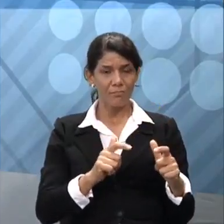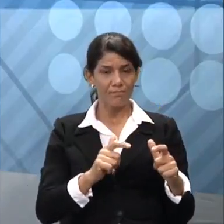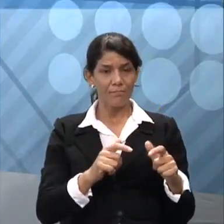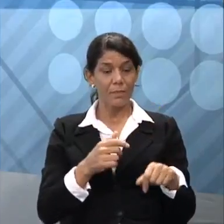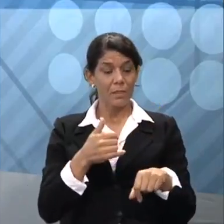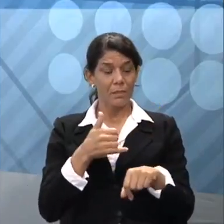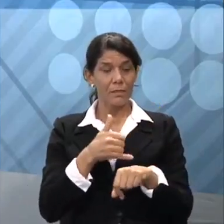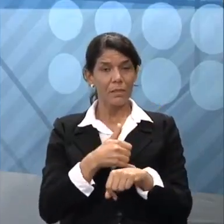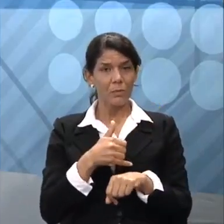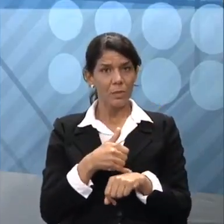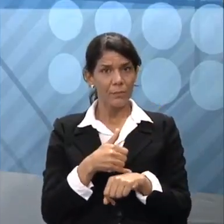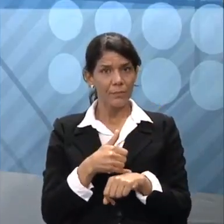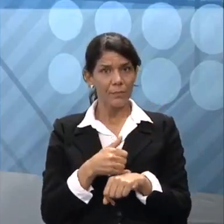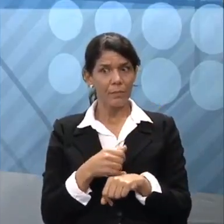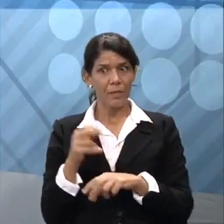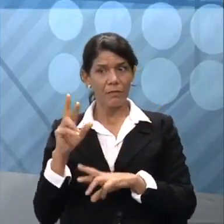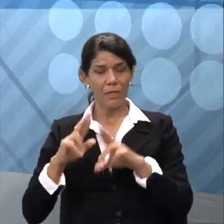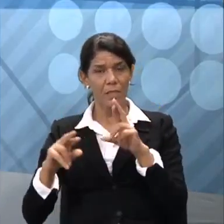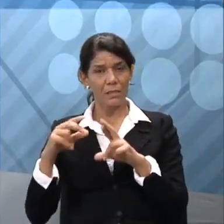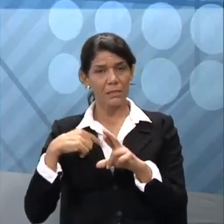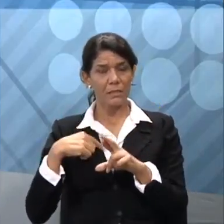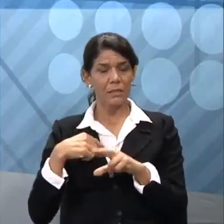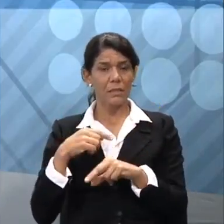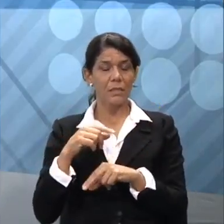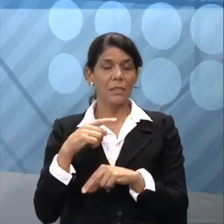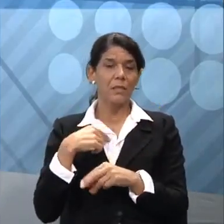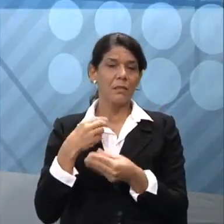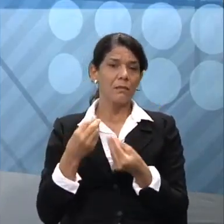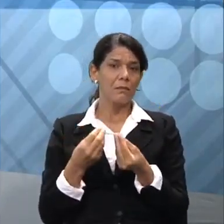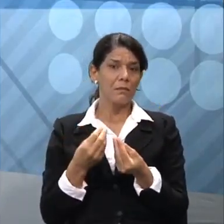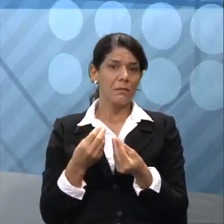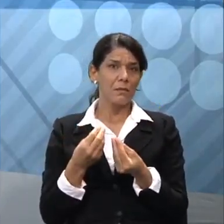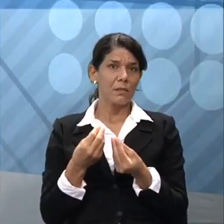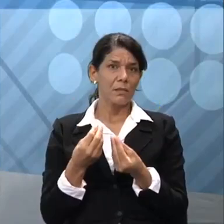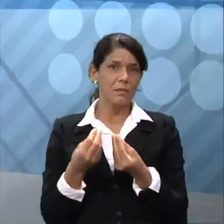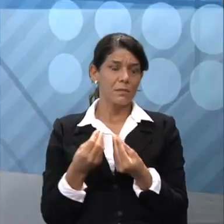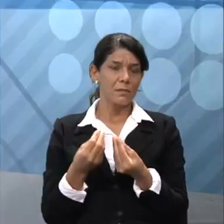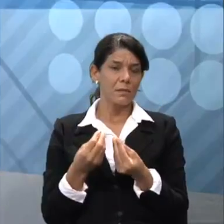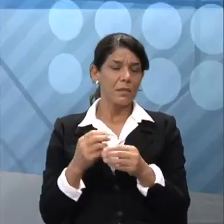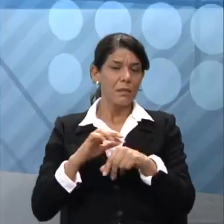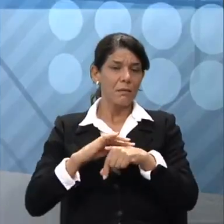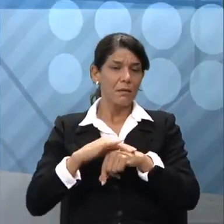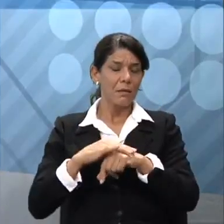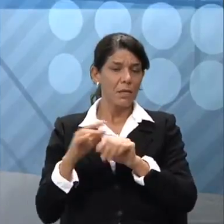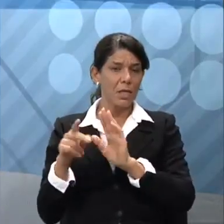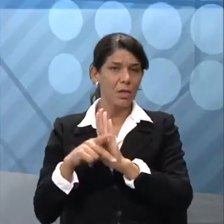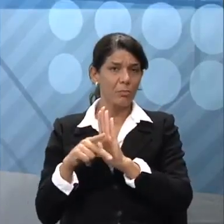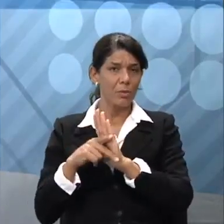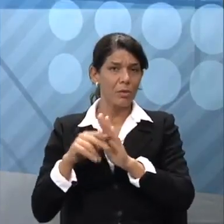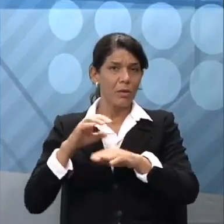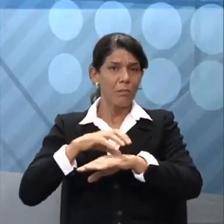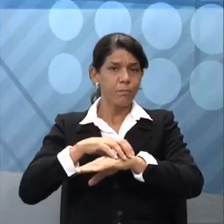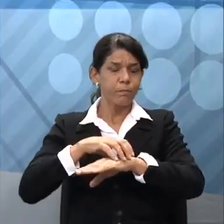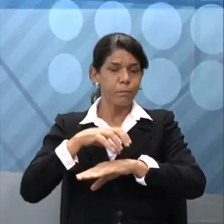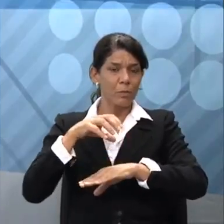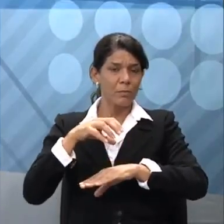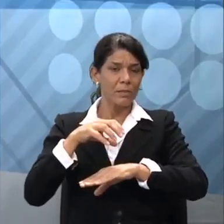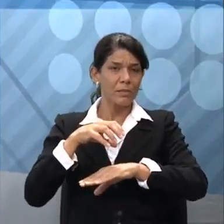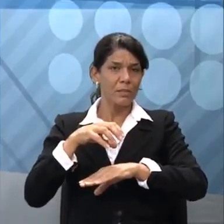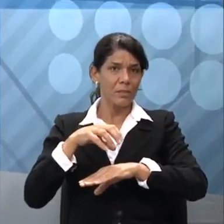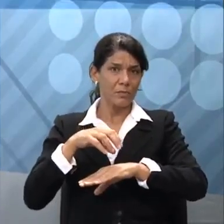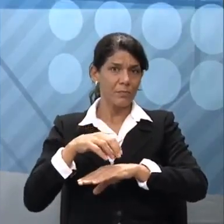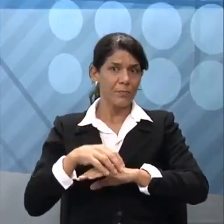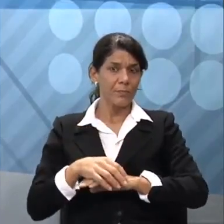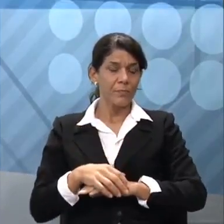dessa agulha para avaliar sinais flogísticos, ou seja, sinais característicos de inflamação e